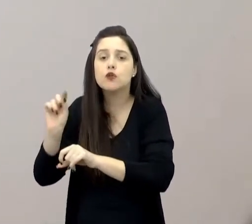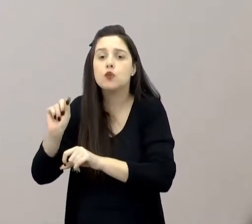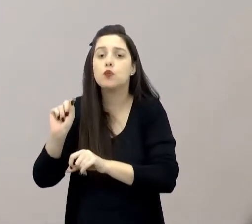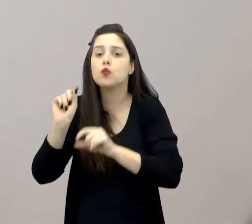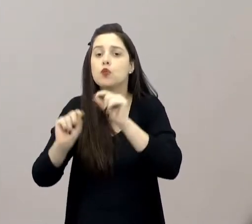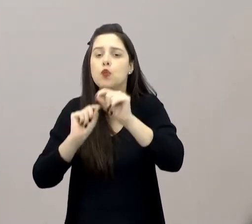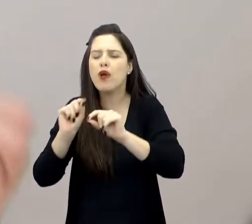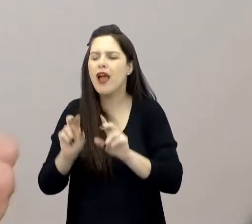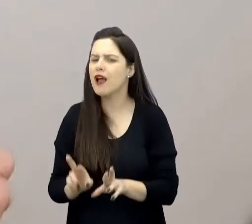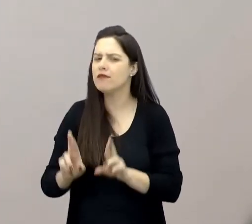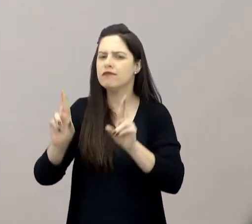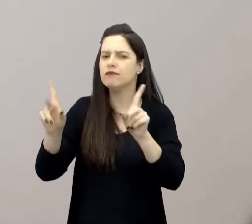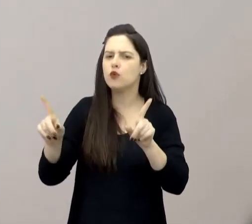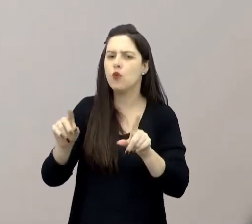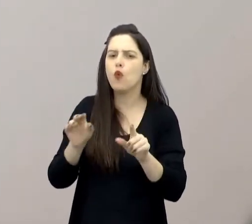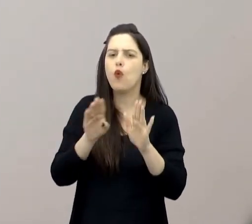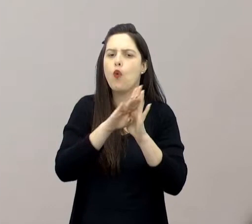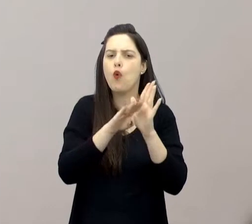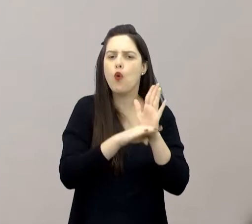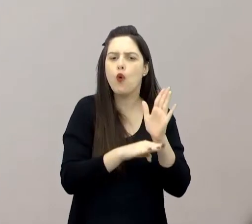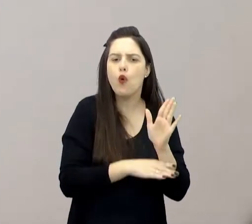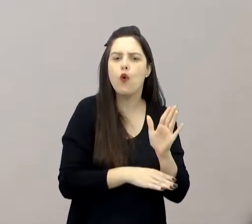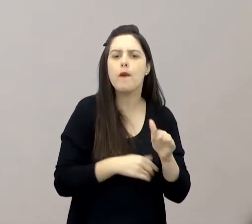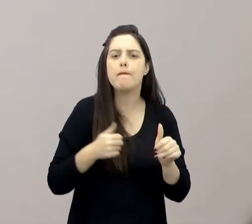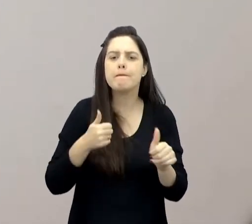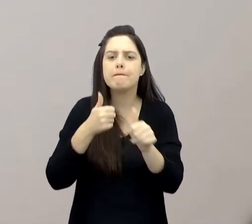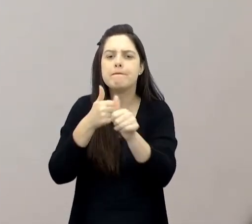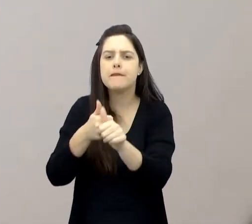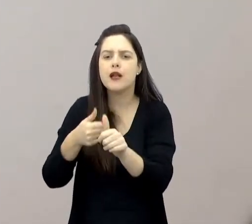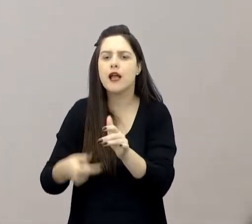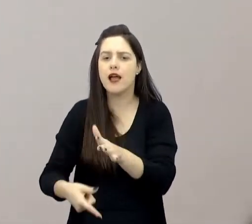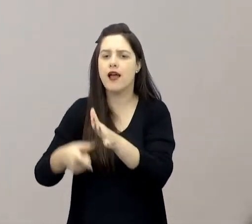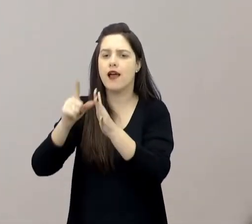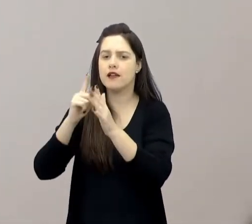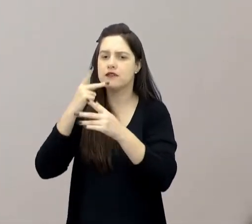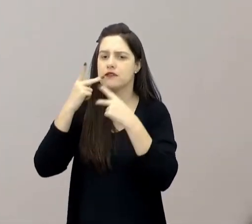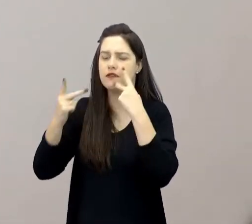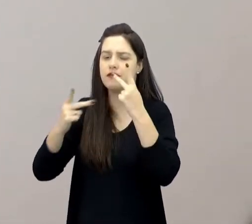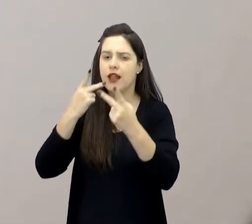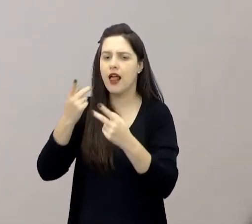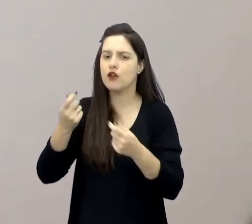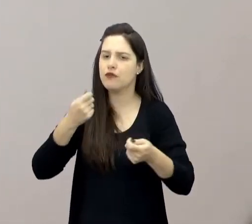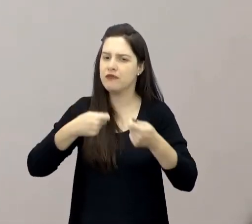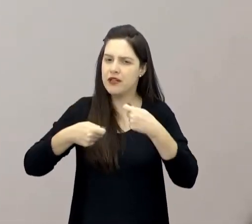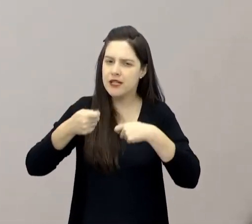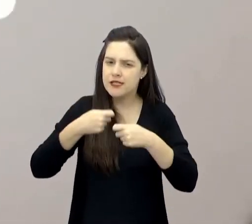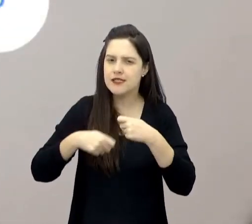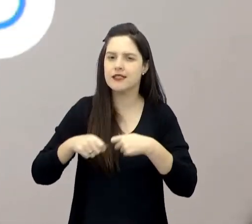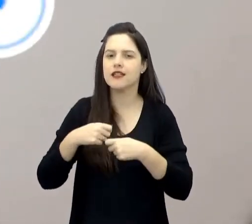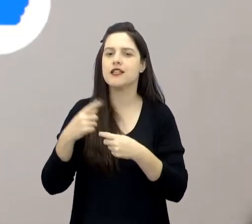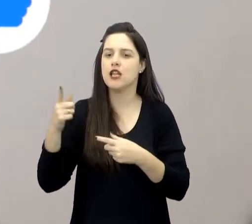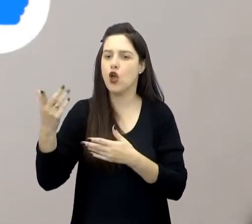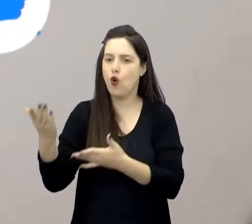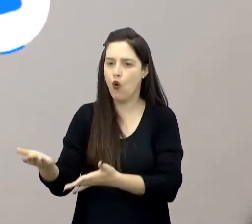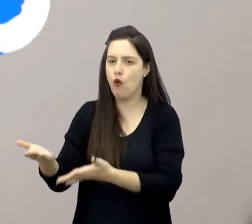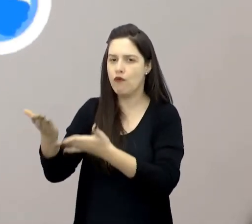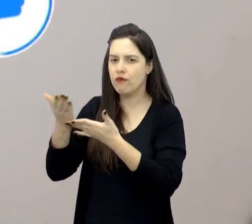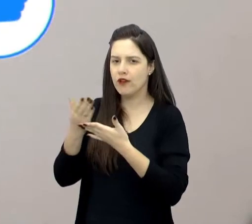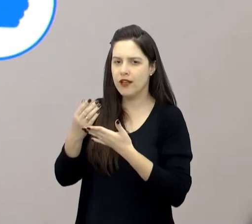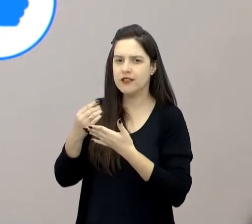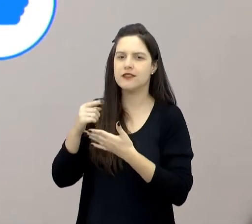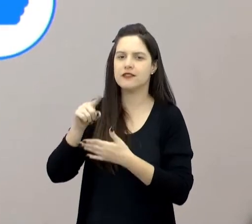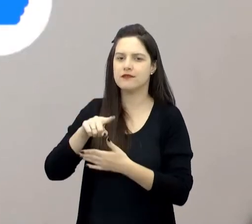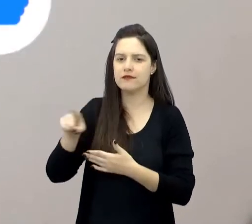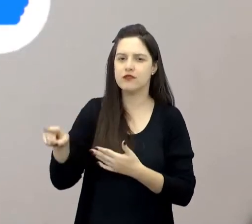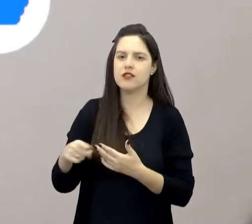é a diferença com o orçamento, embora é muito próximo? Antes de falar de planejamento financeiro, eu gostaria de convidar você a dar um